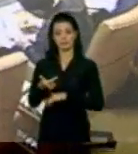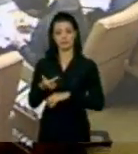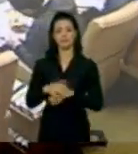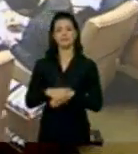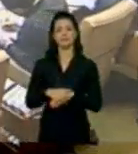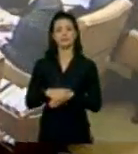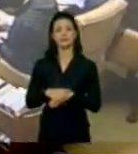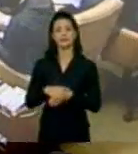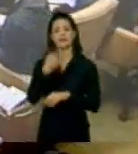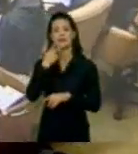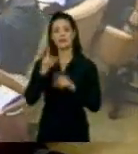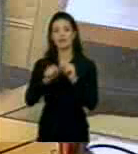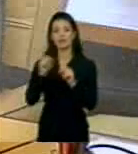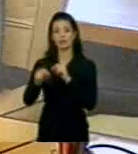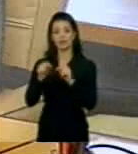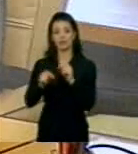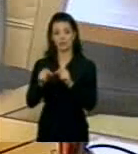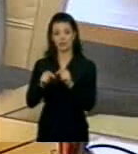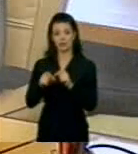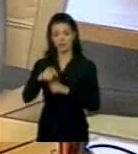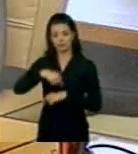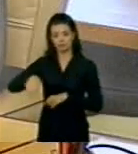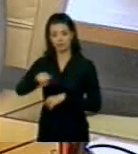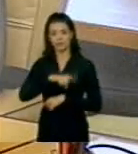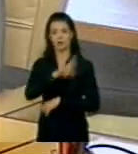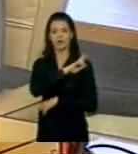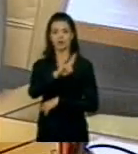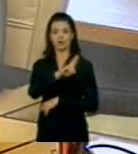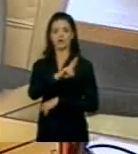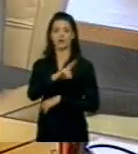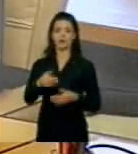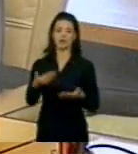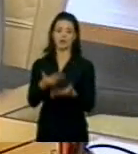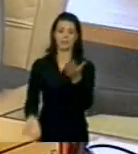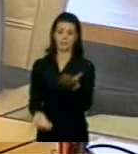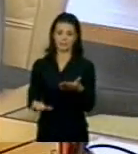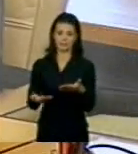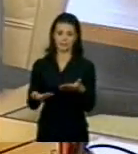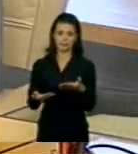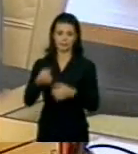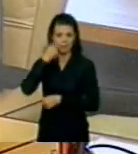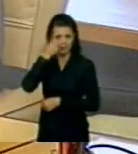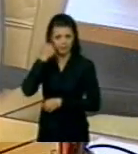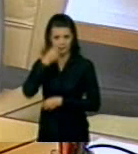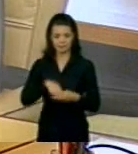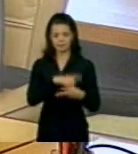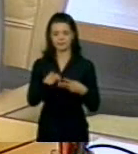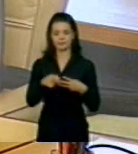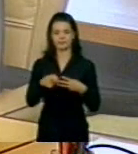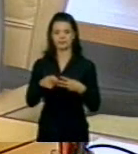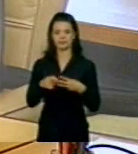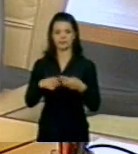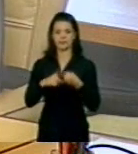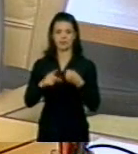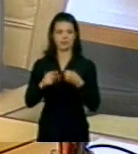Constituição, no que prevê a competência das mesas para deliberar sobre a perda do mandato. O segundo, parágrafo 2º do artigo